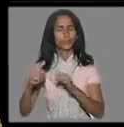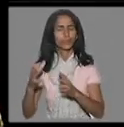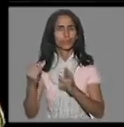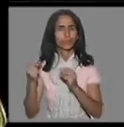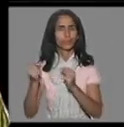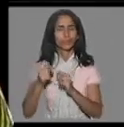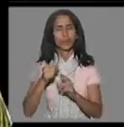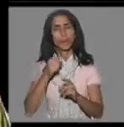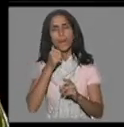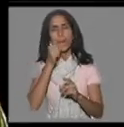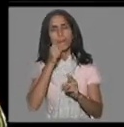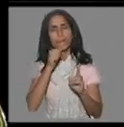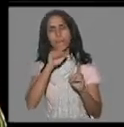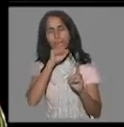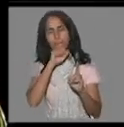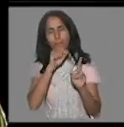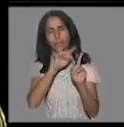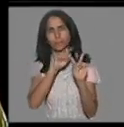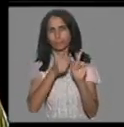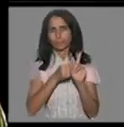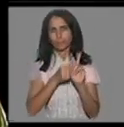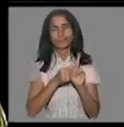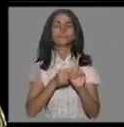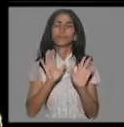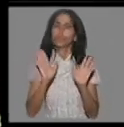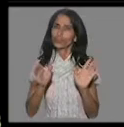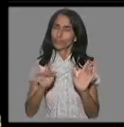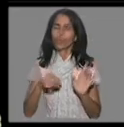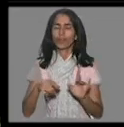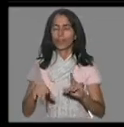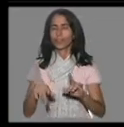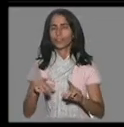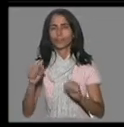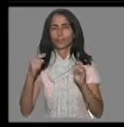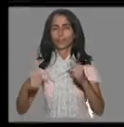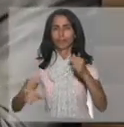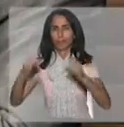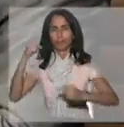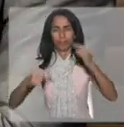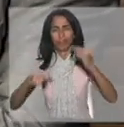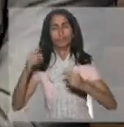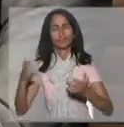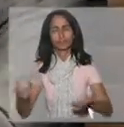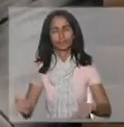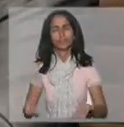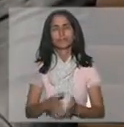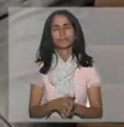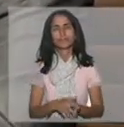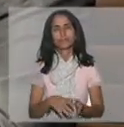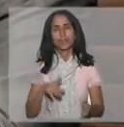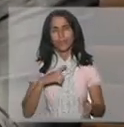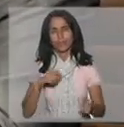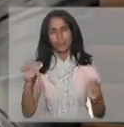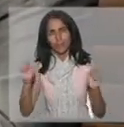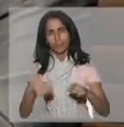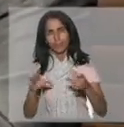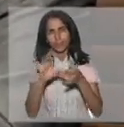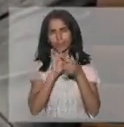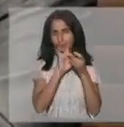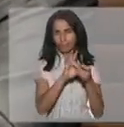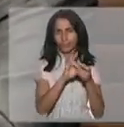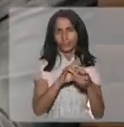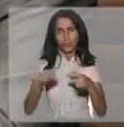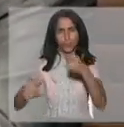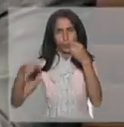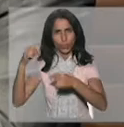pais, então não tinha muito como fugir dessa questão política. Agora, dá para unir essa